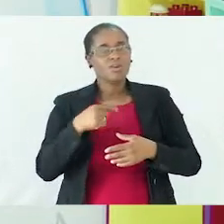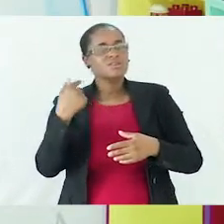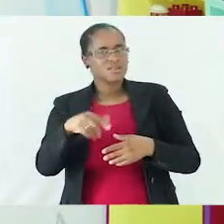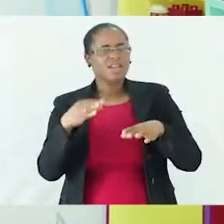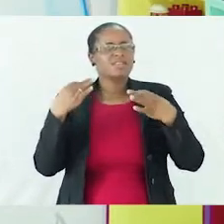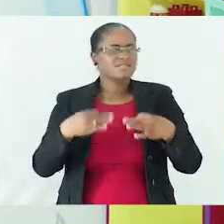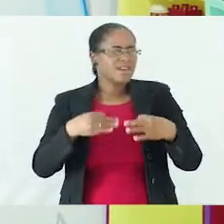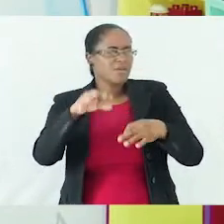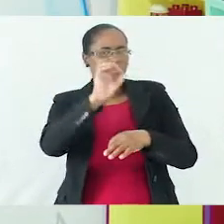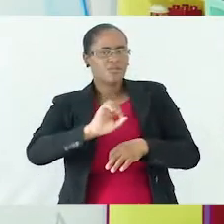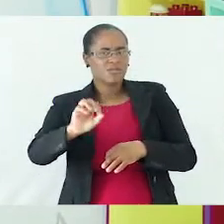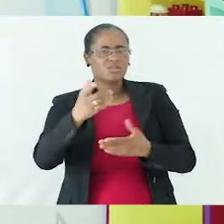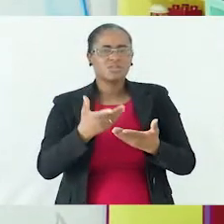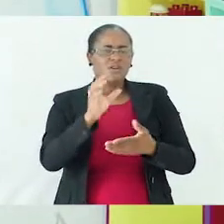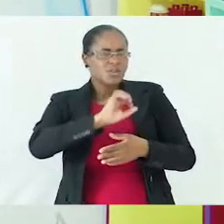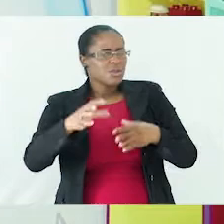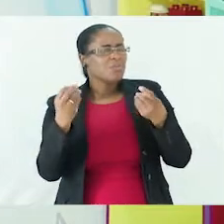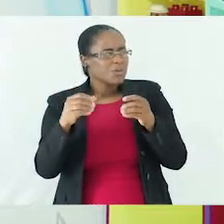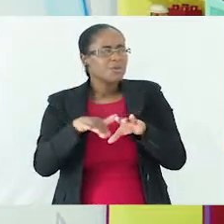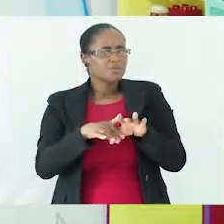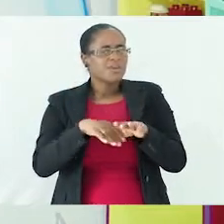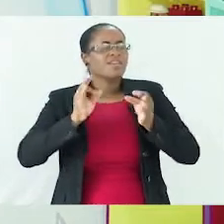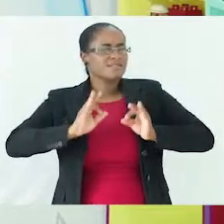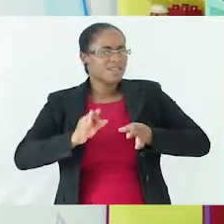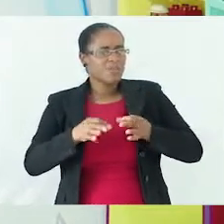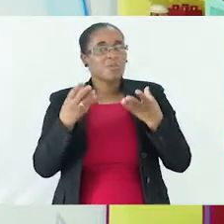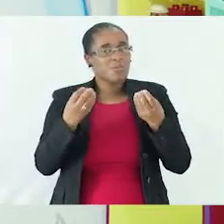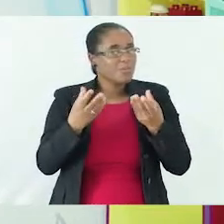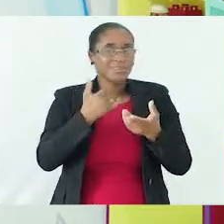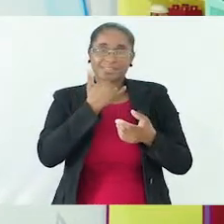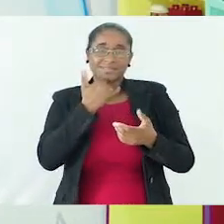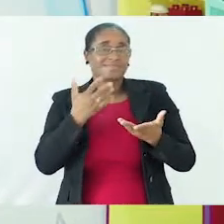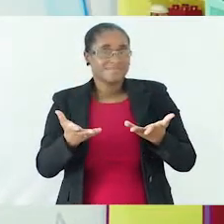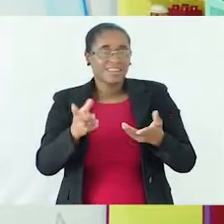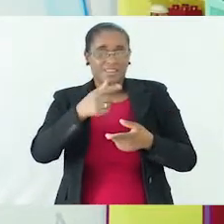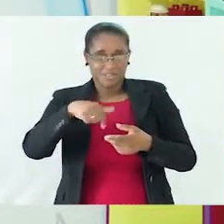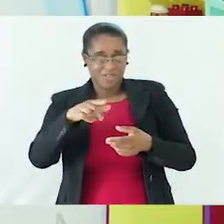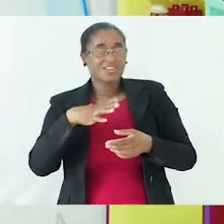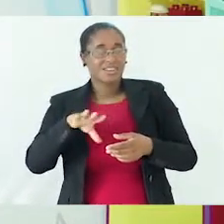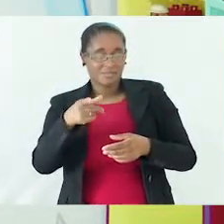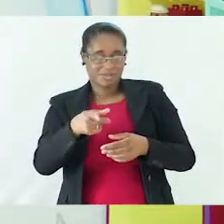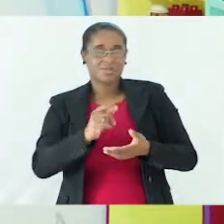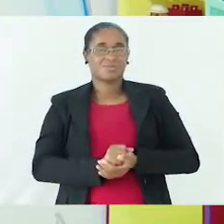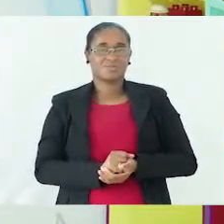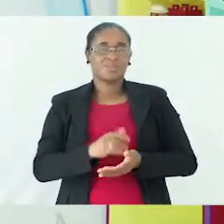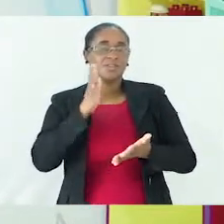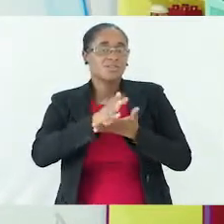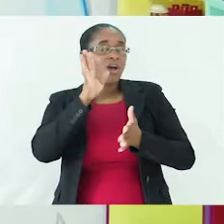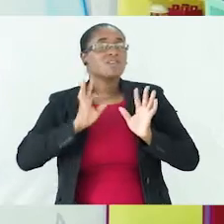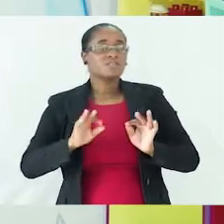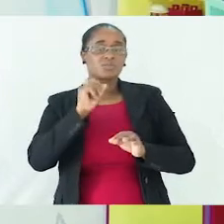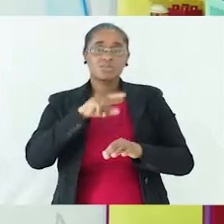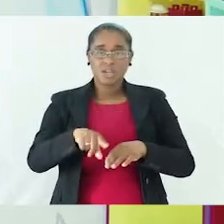sempre convosco. Vocês são muito participativos e sempre com muito entusiasmo. É isso que nós queremos. Só assim podemos